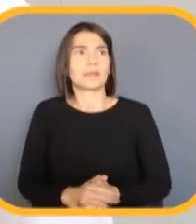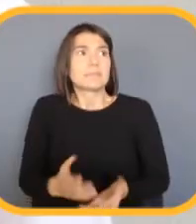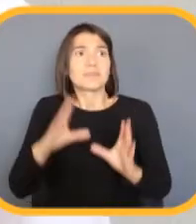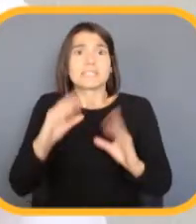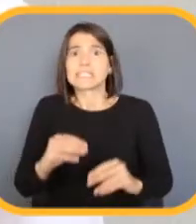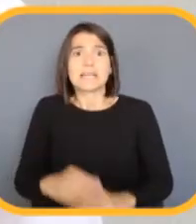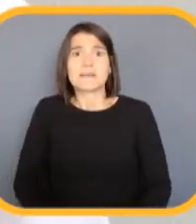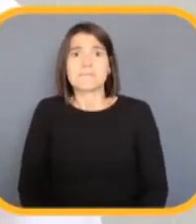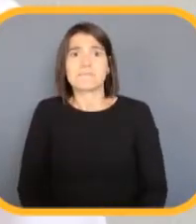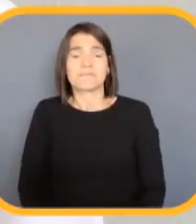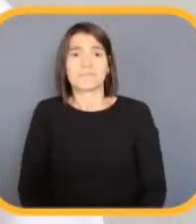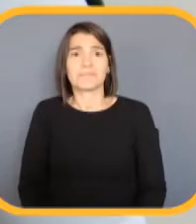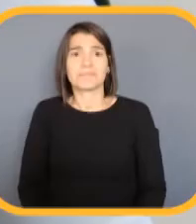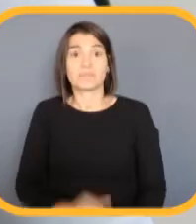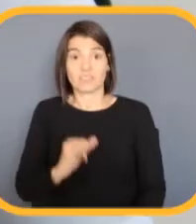Não sei.